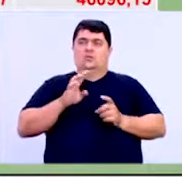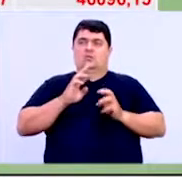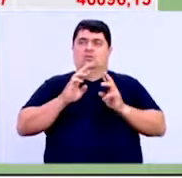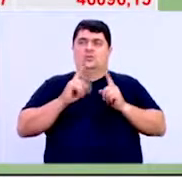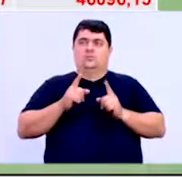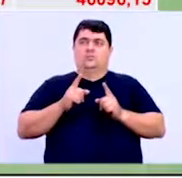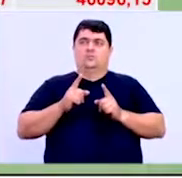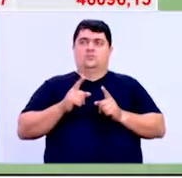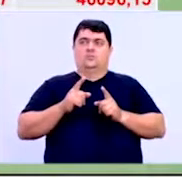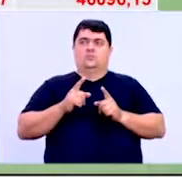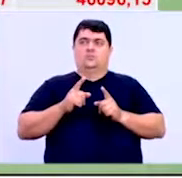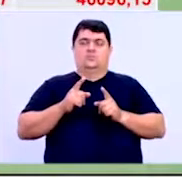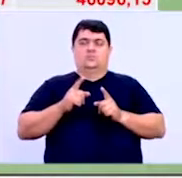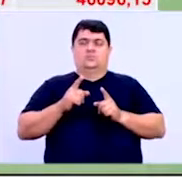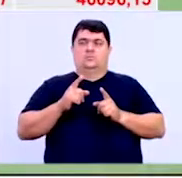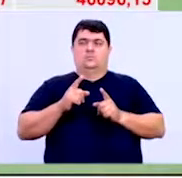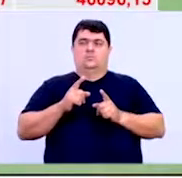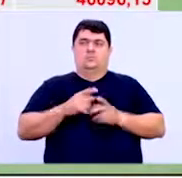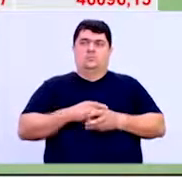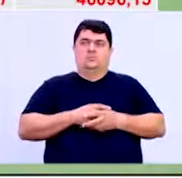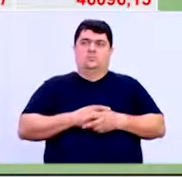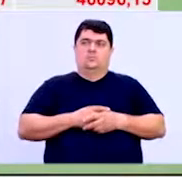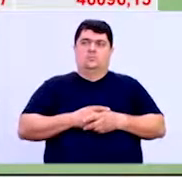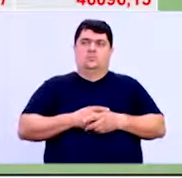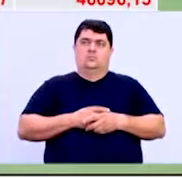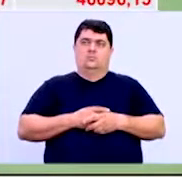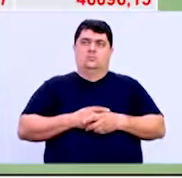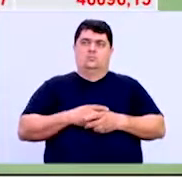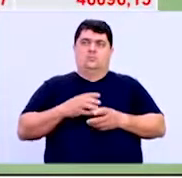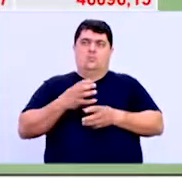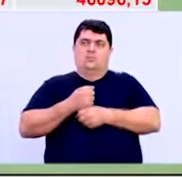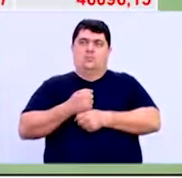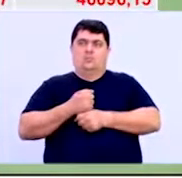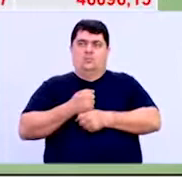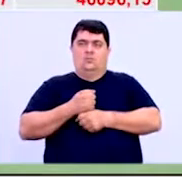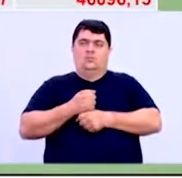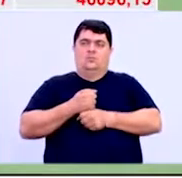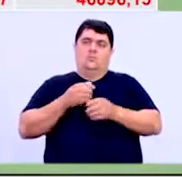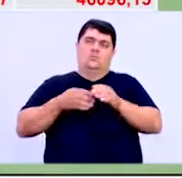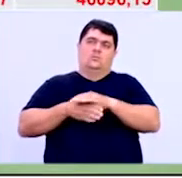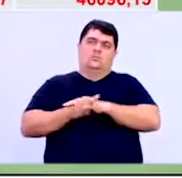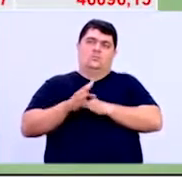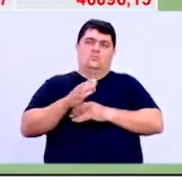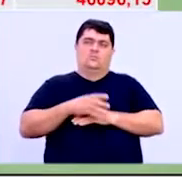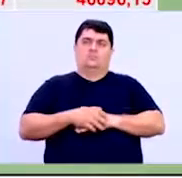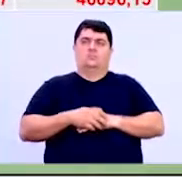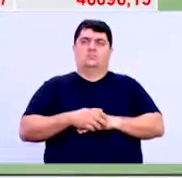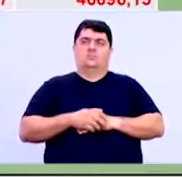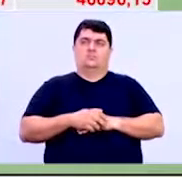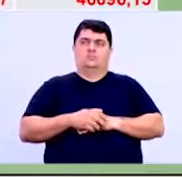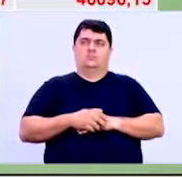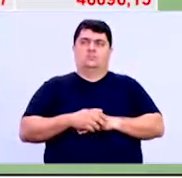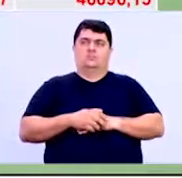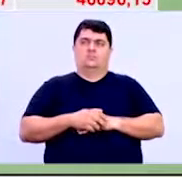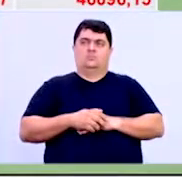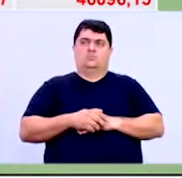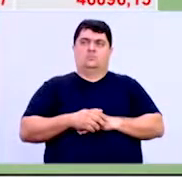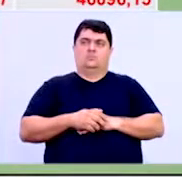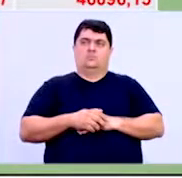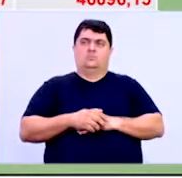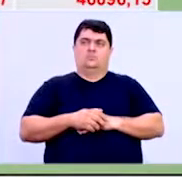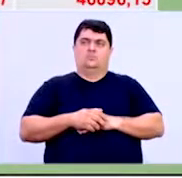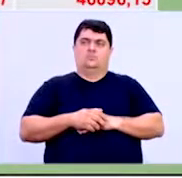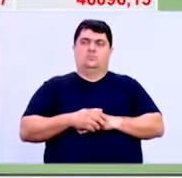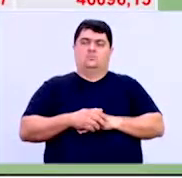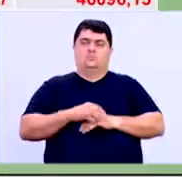diferença. Tá aqui, ó, pessoal. Saldo inicial mais as entradas de caixa. É só a diferença. Se você